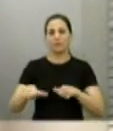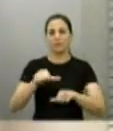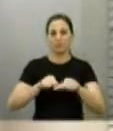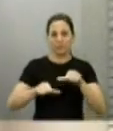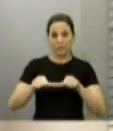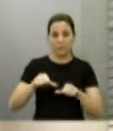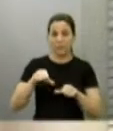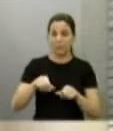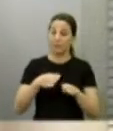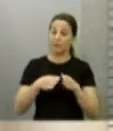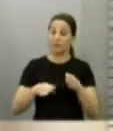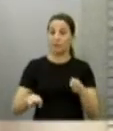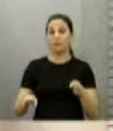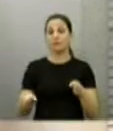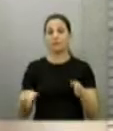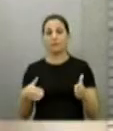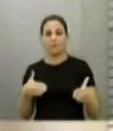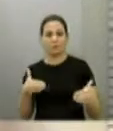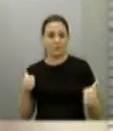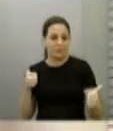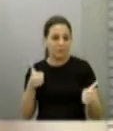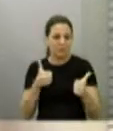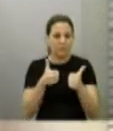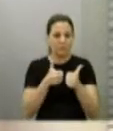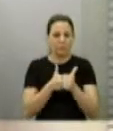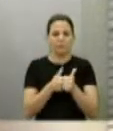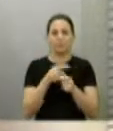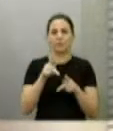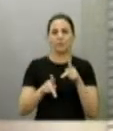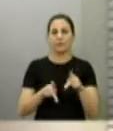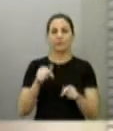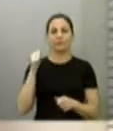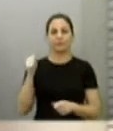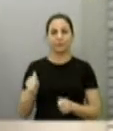em uma casa mais próxima da população araraquarense.